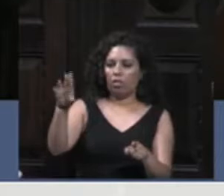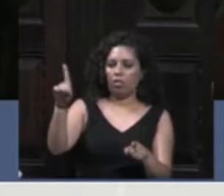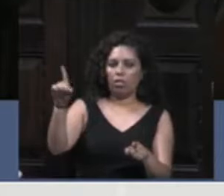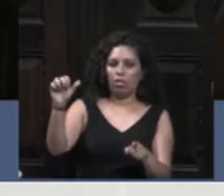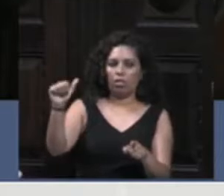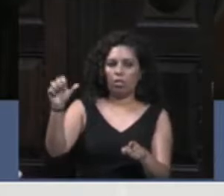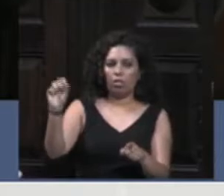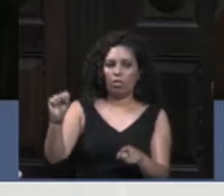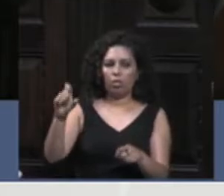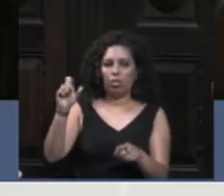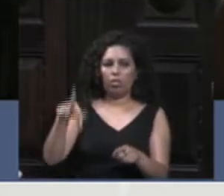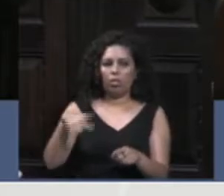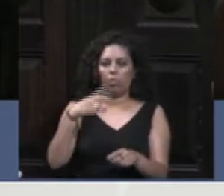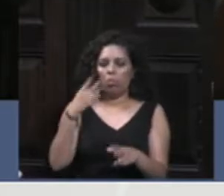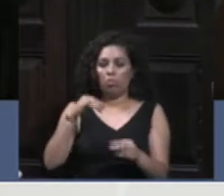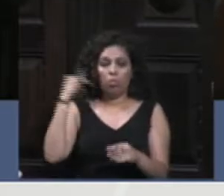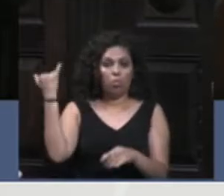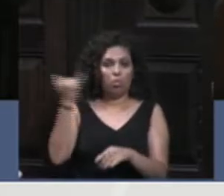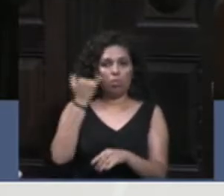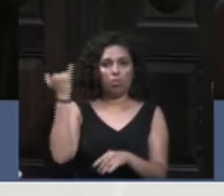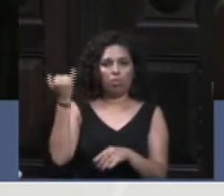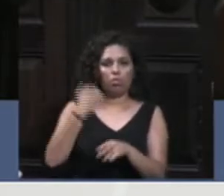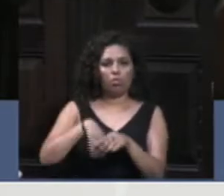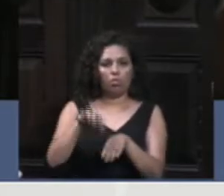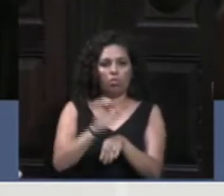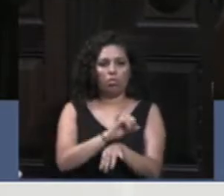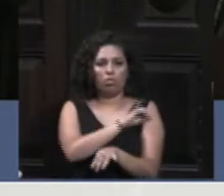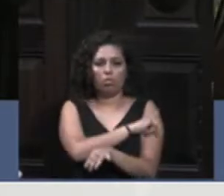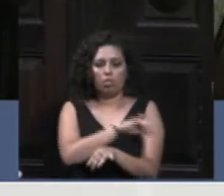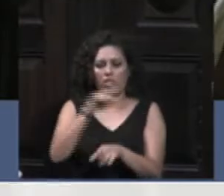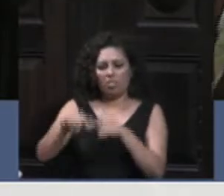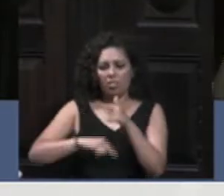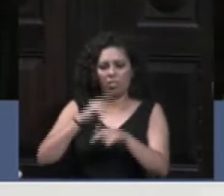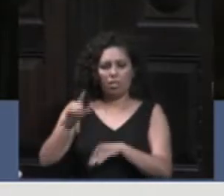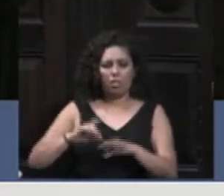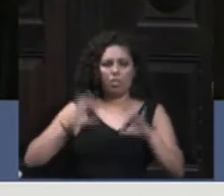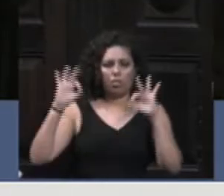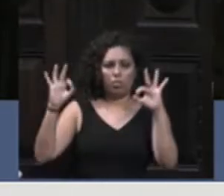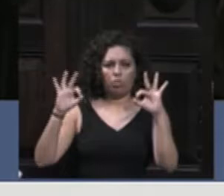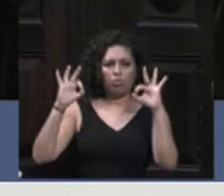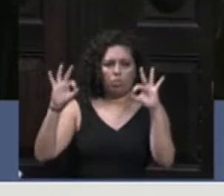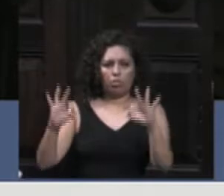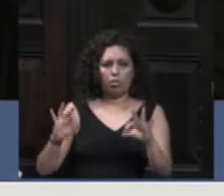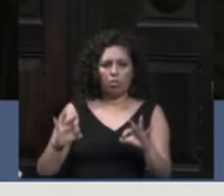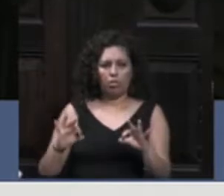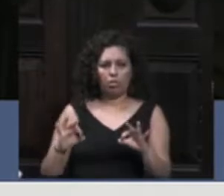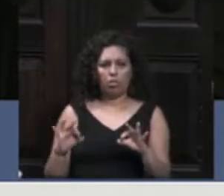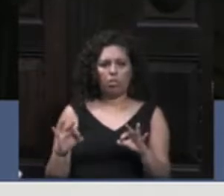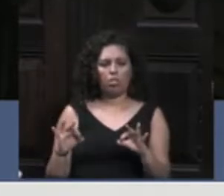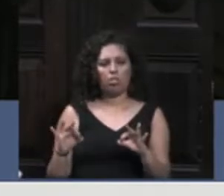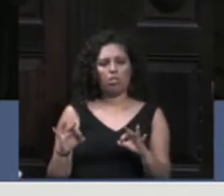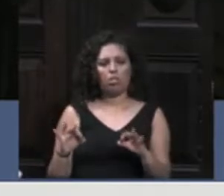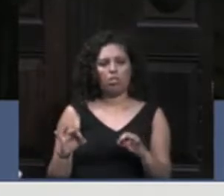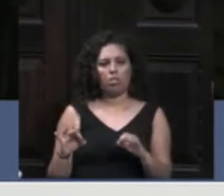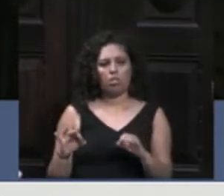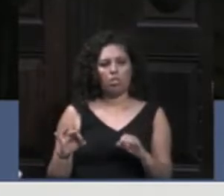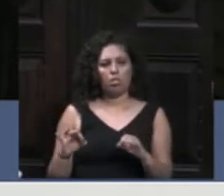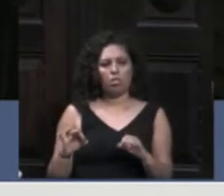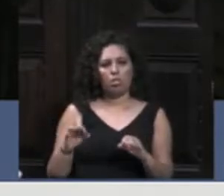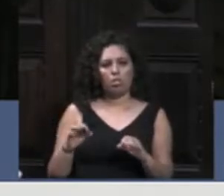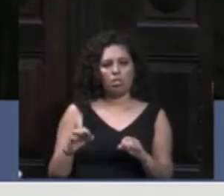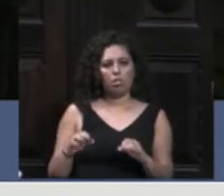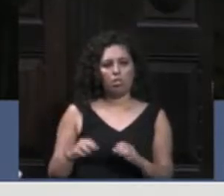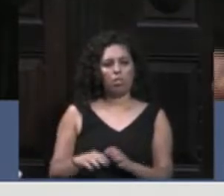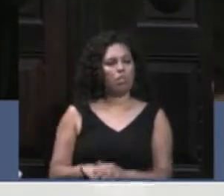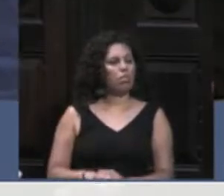é muito importante em Niterói, faz um belíssimo trabalho e precisa desse reconhecimento pelo Parlamento